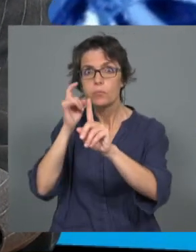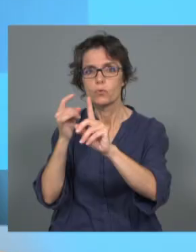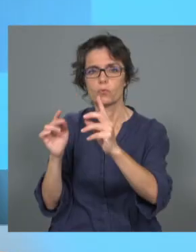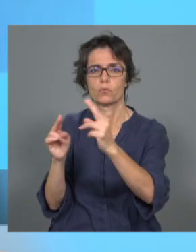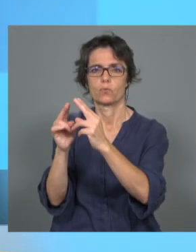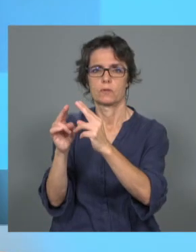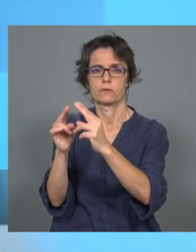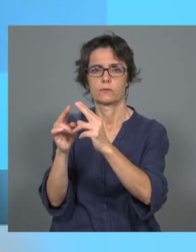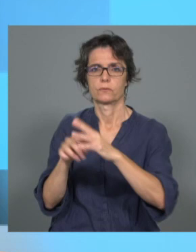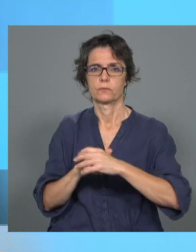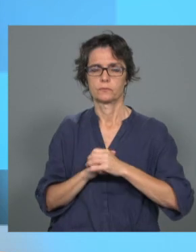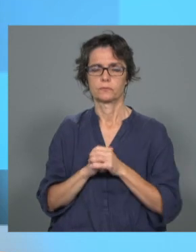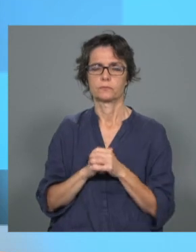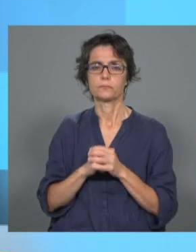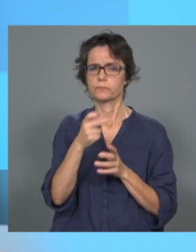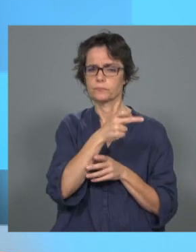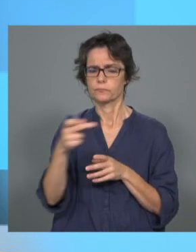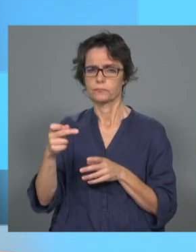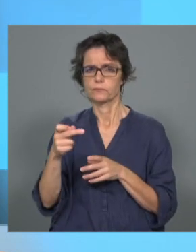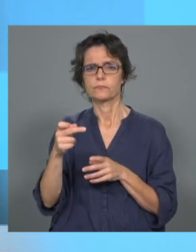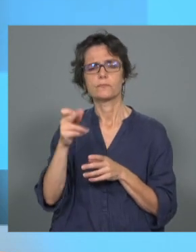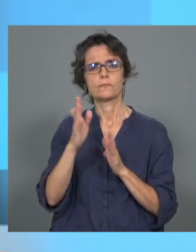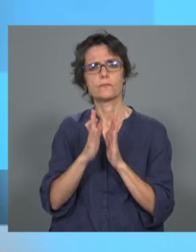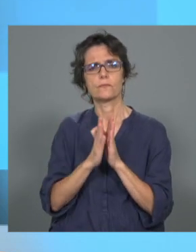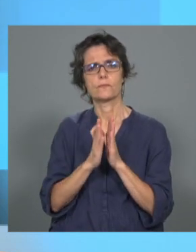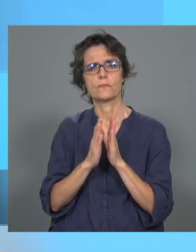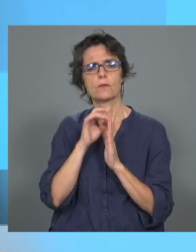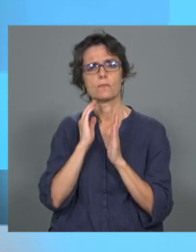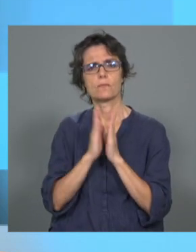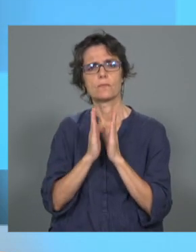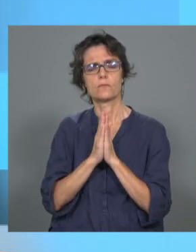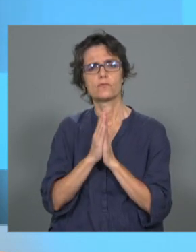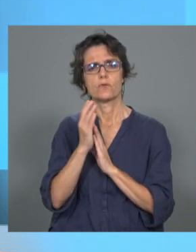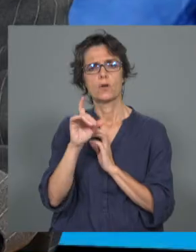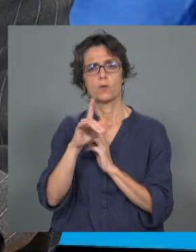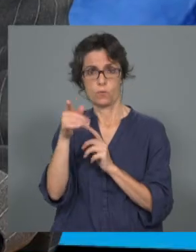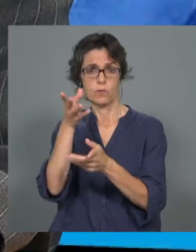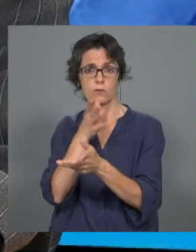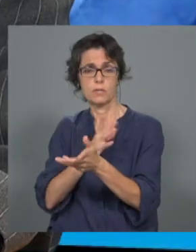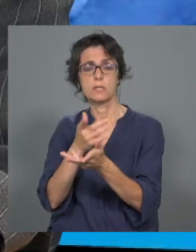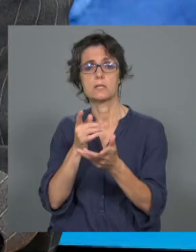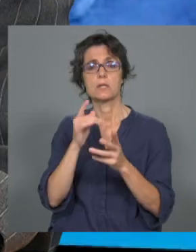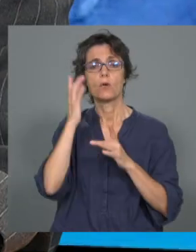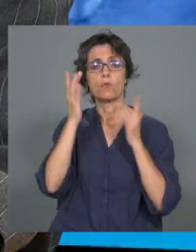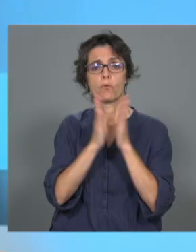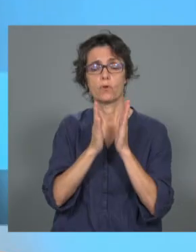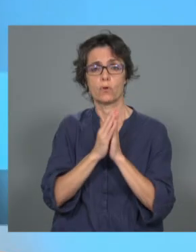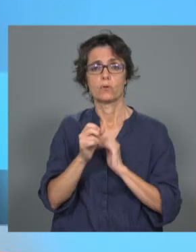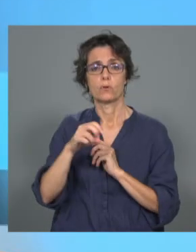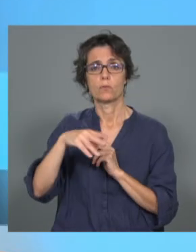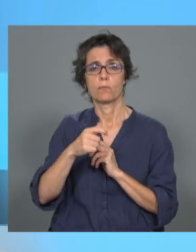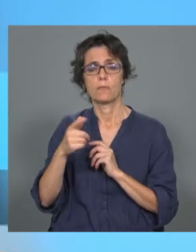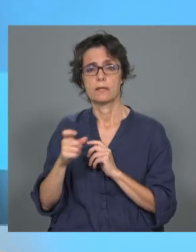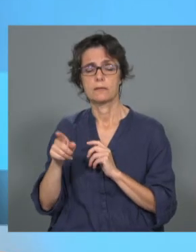Retomemos essa frase que há pouco disse o padre João Lourenço, do teólogo João Batista Metz, não é? E sobre o